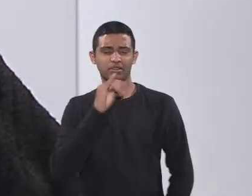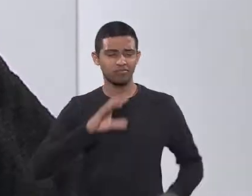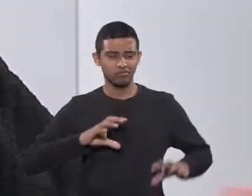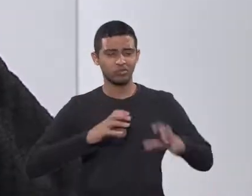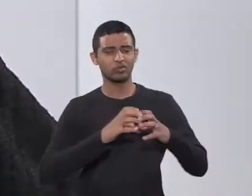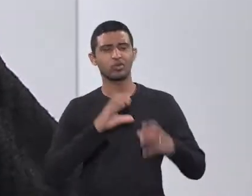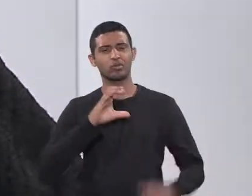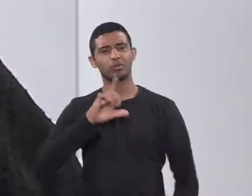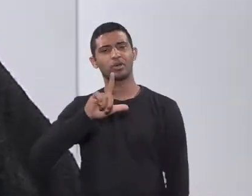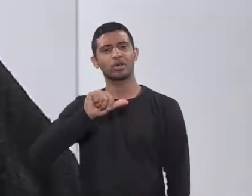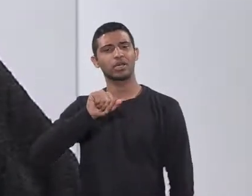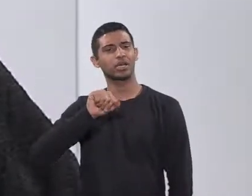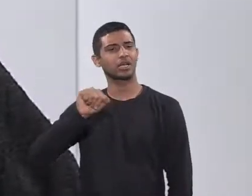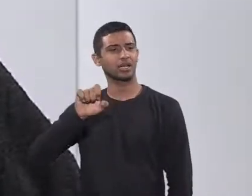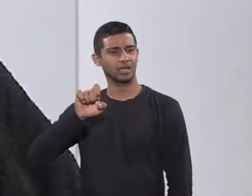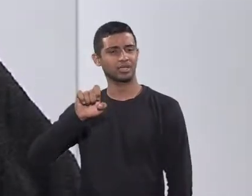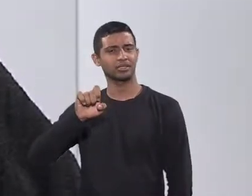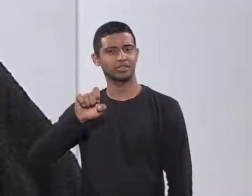as